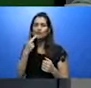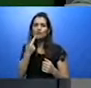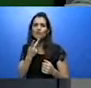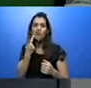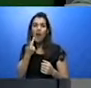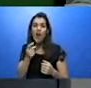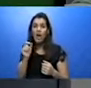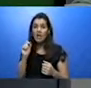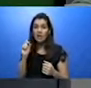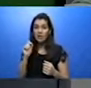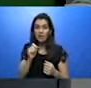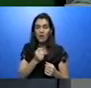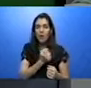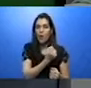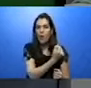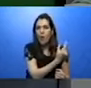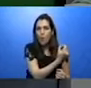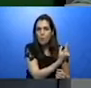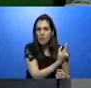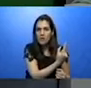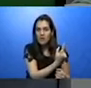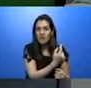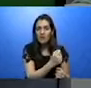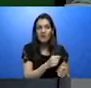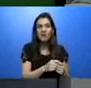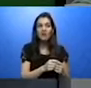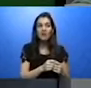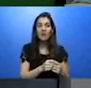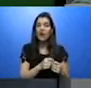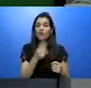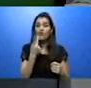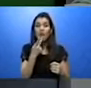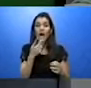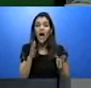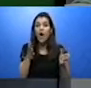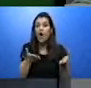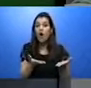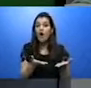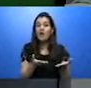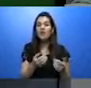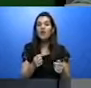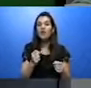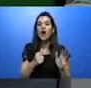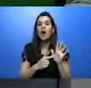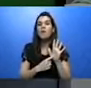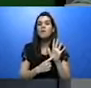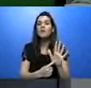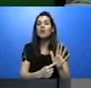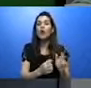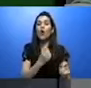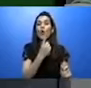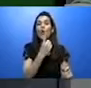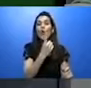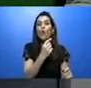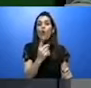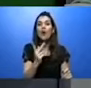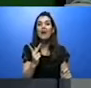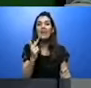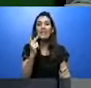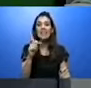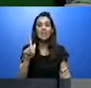que esse cubinho, como ele representa, né, uma unidade, digamos que agora ele vai representar 1 quilograma ou 1